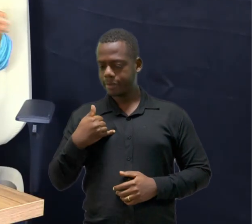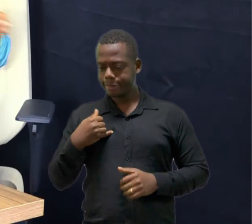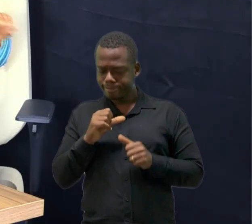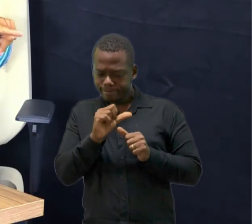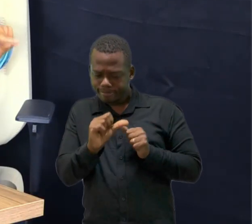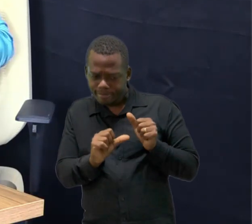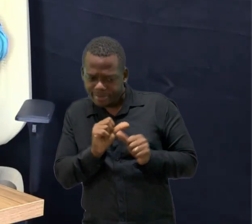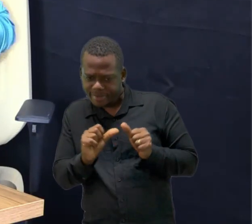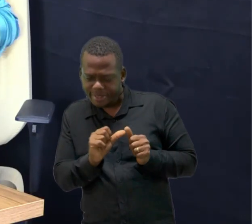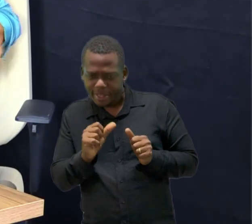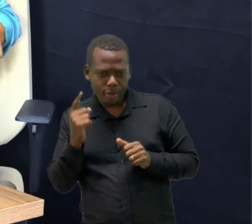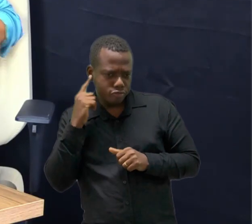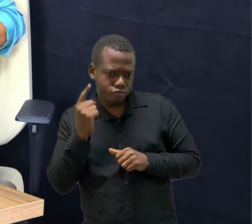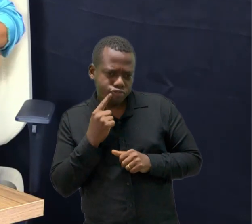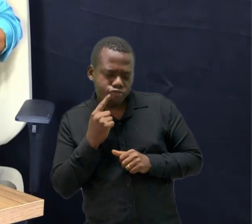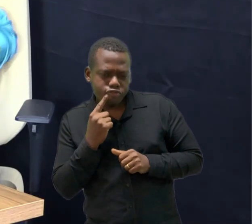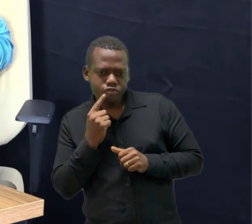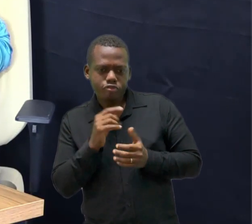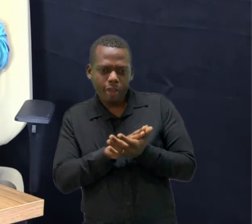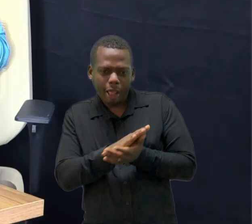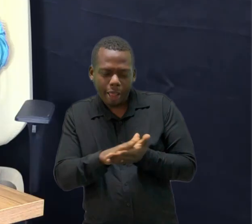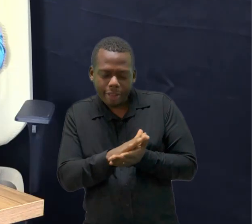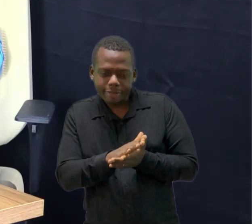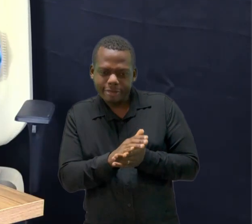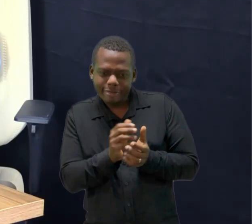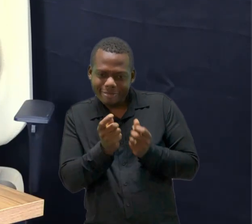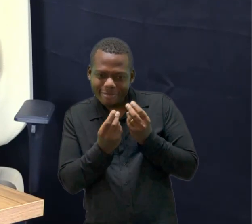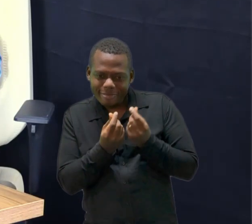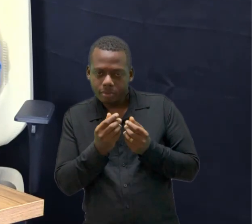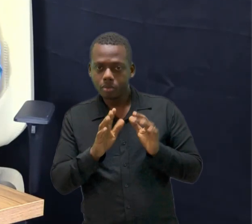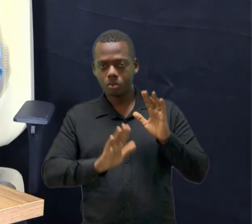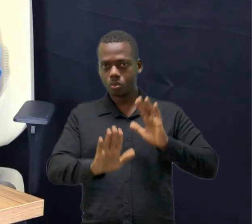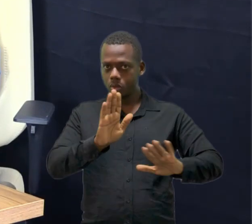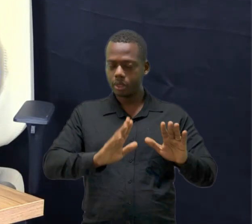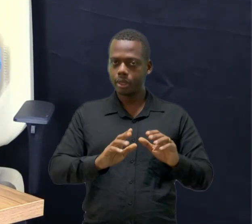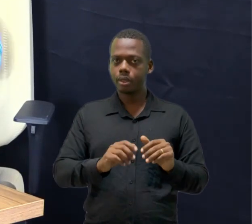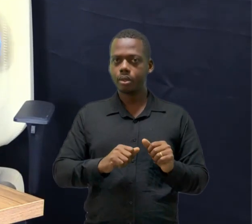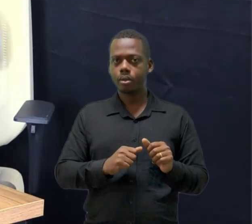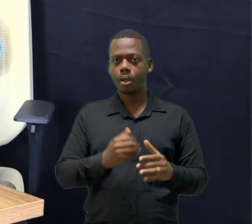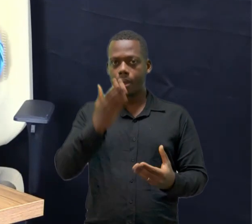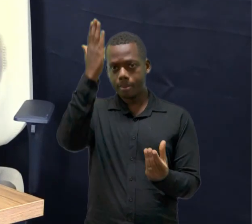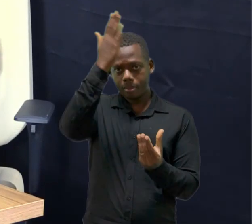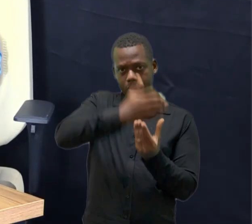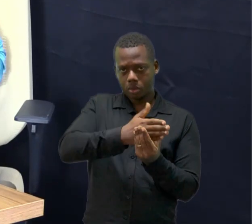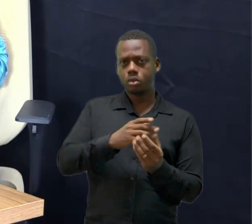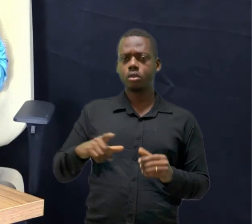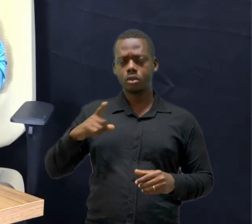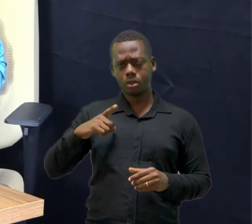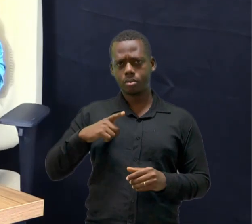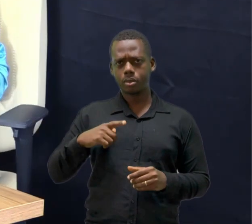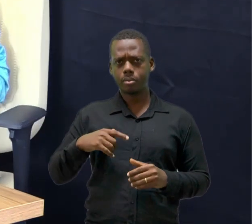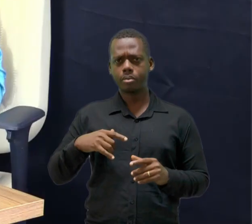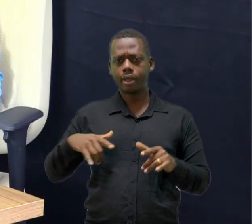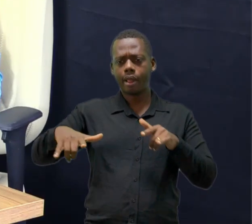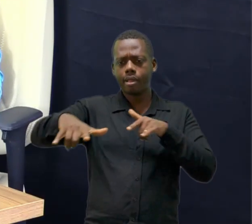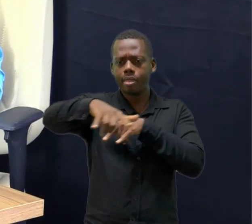surdo fique sabendo, não. Então, vou trocar. Então, isso aí, inclusive, dá processo. Sim. Isso dá processo. Porque você vai manipular uma situação. Manipular